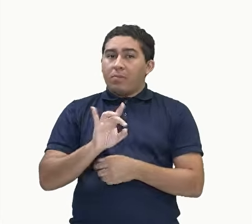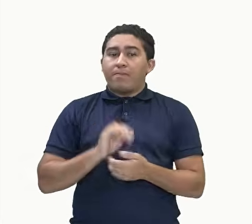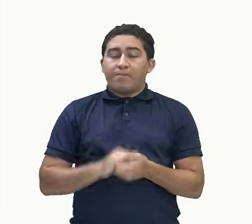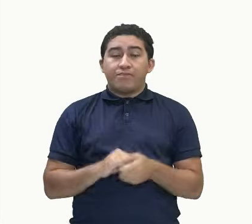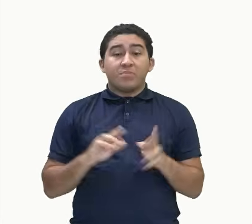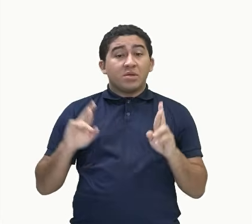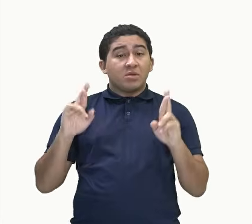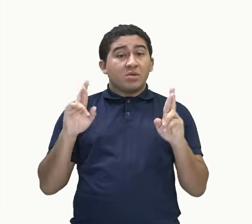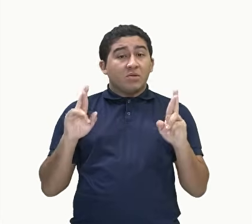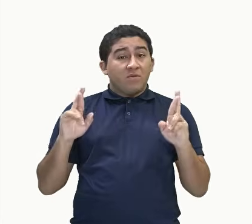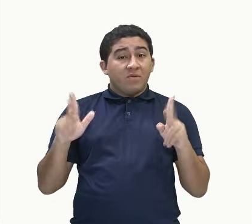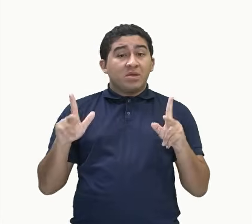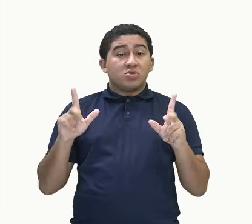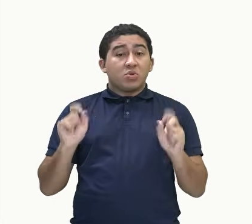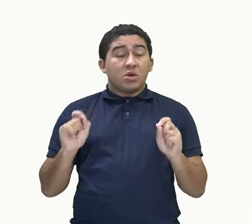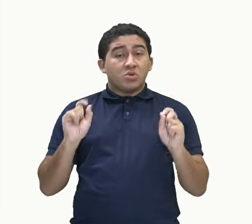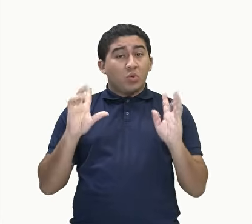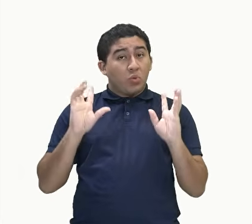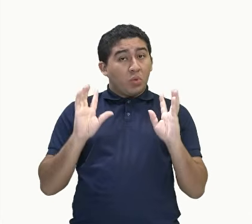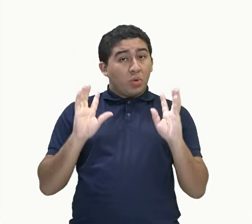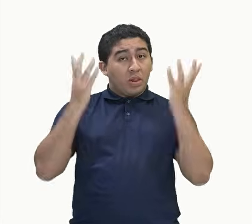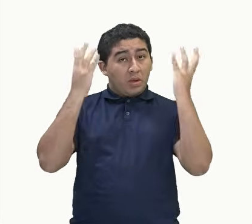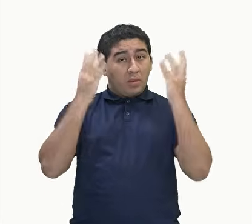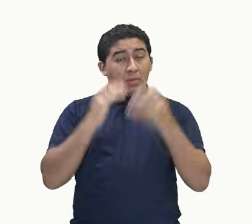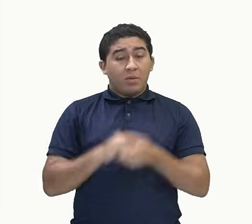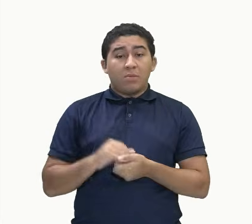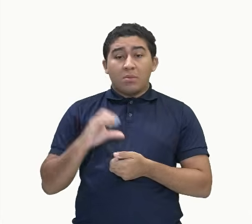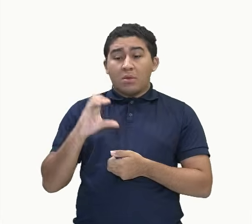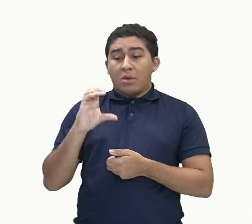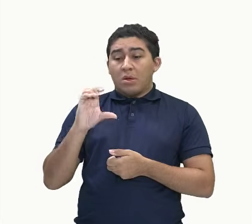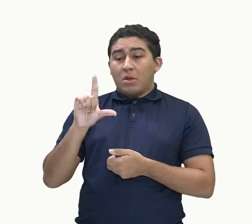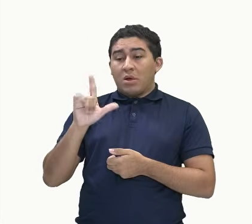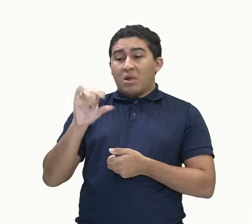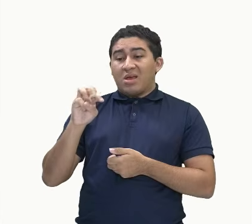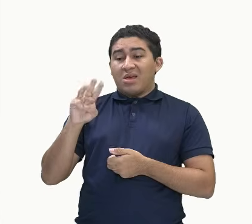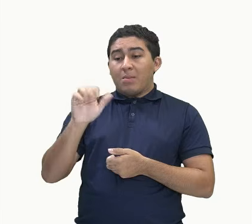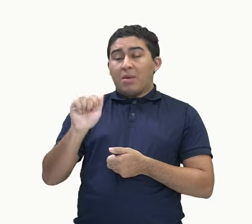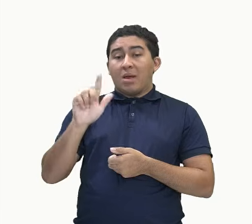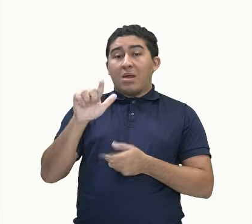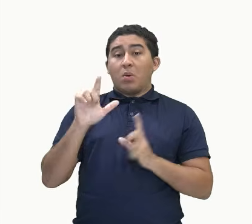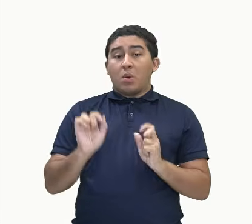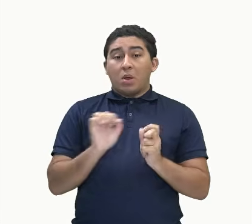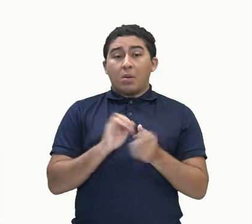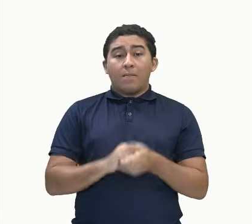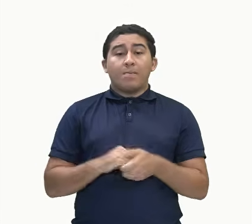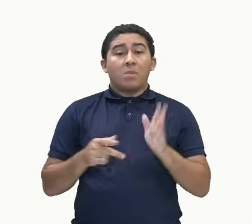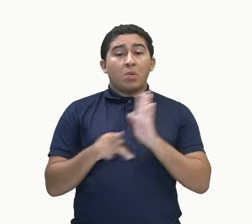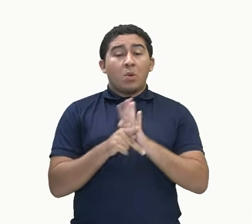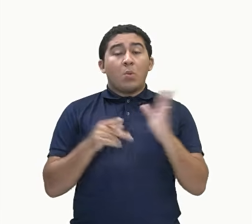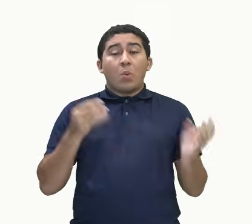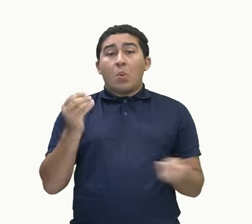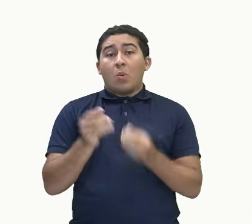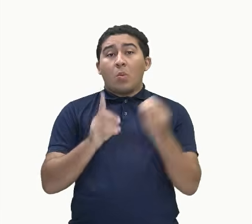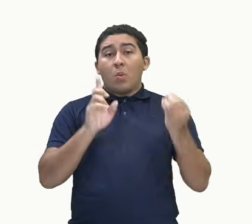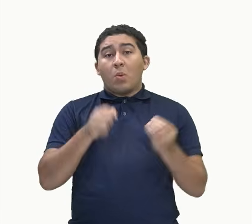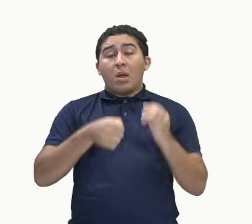Diferente, gente, do clima. O clima já é a média do quê? Das